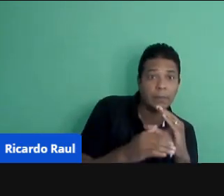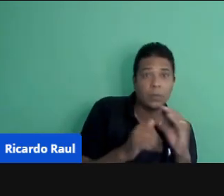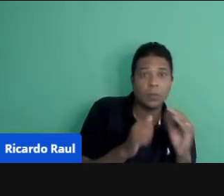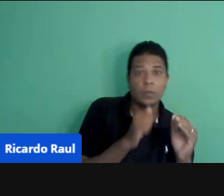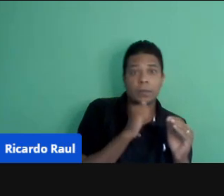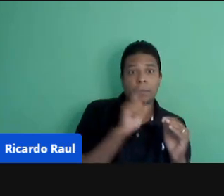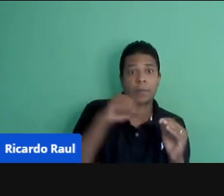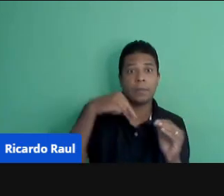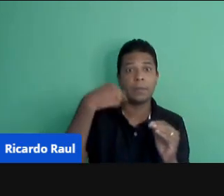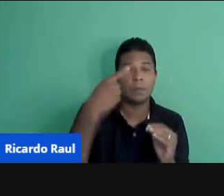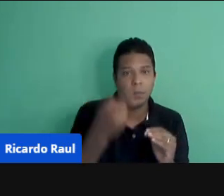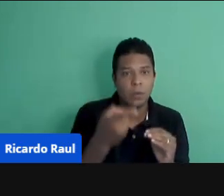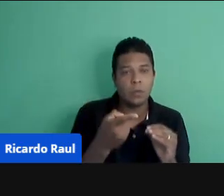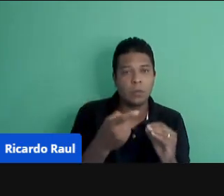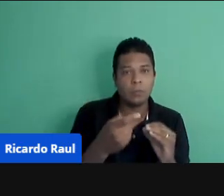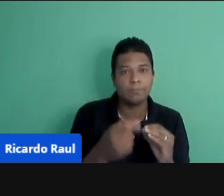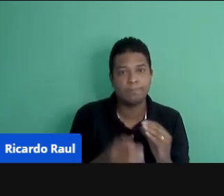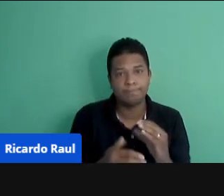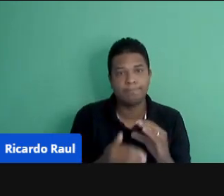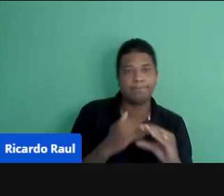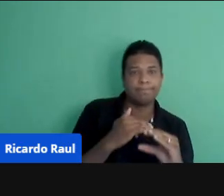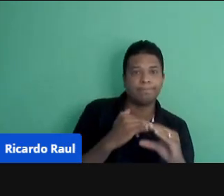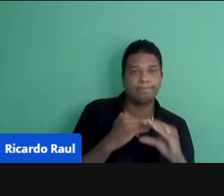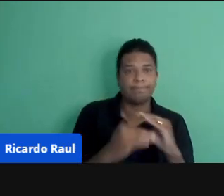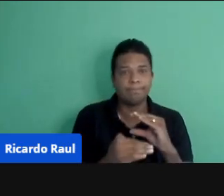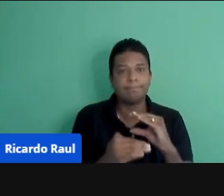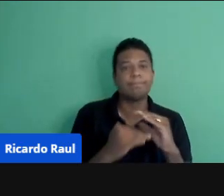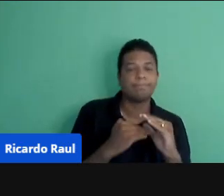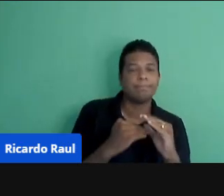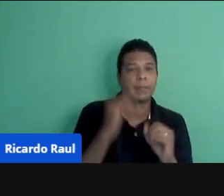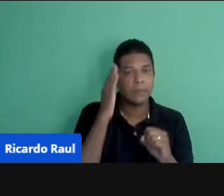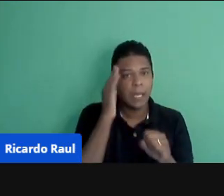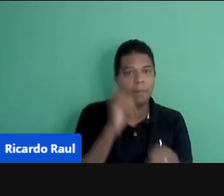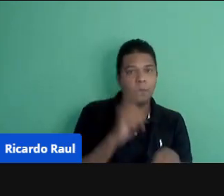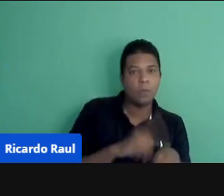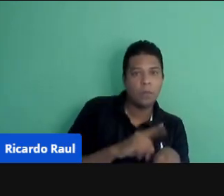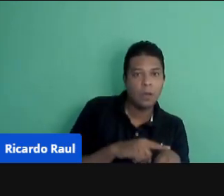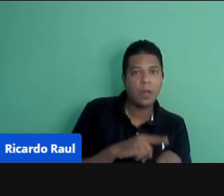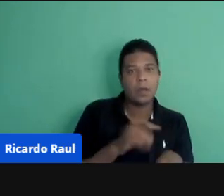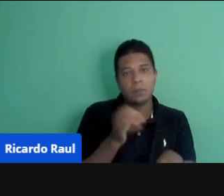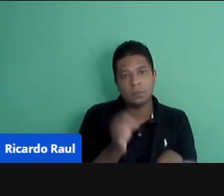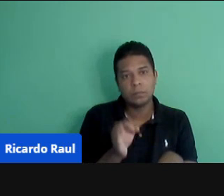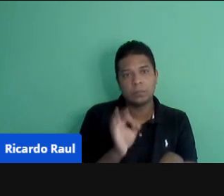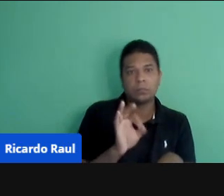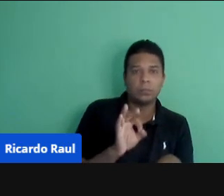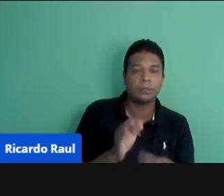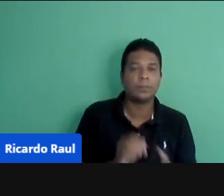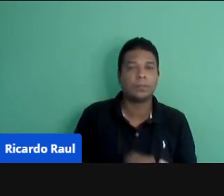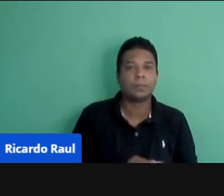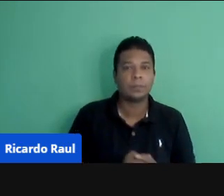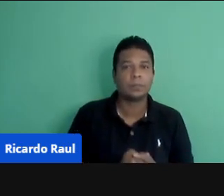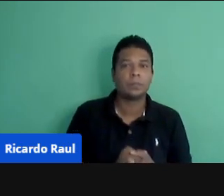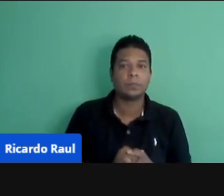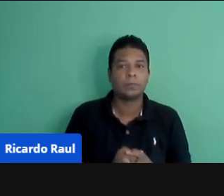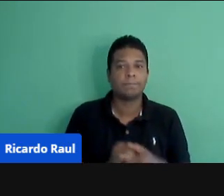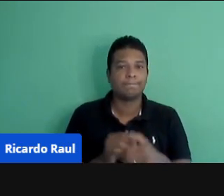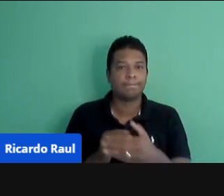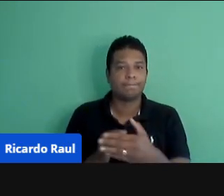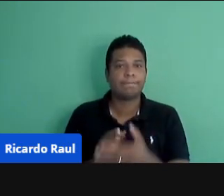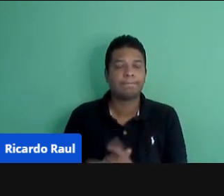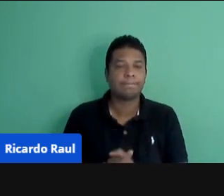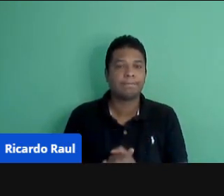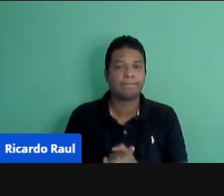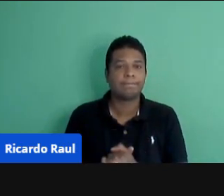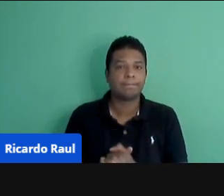só depois, vai me dar a devolutiva só depois, né? Já colocando, claro, esses limites, são